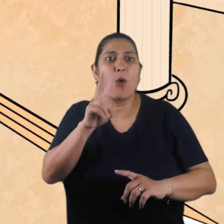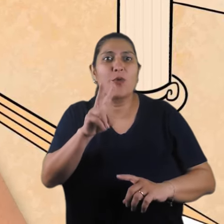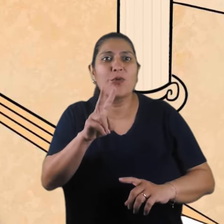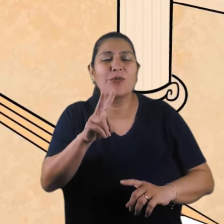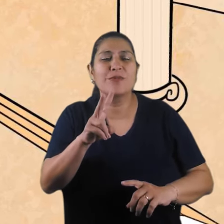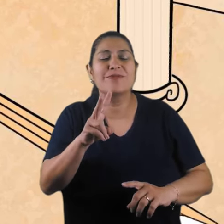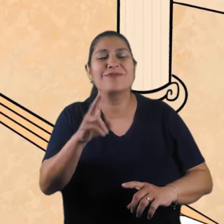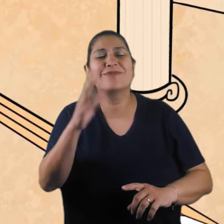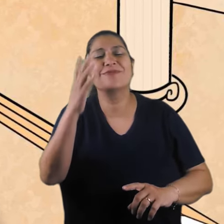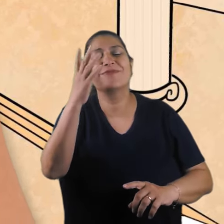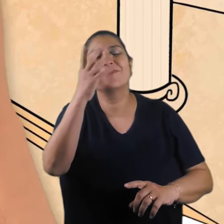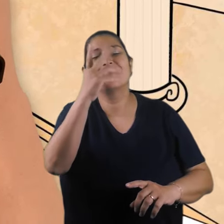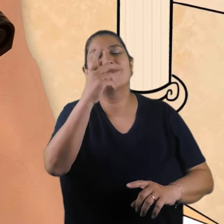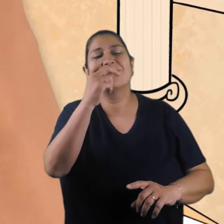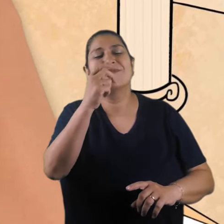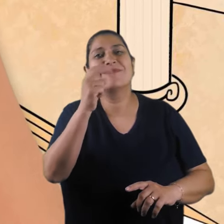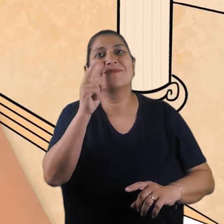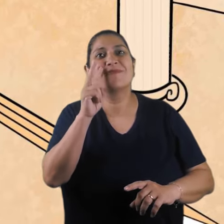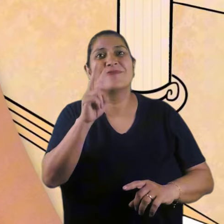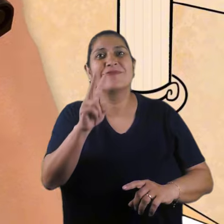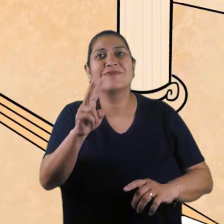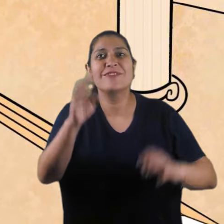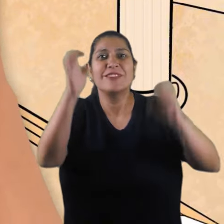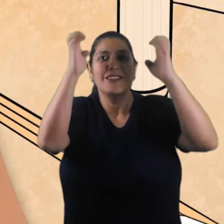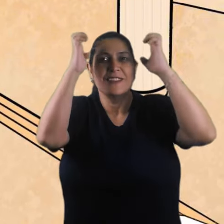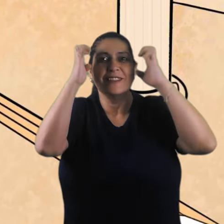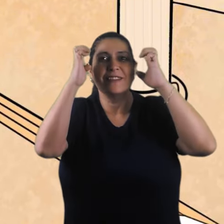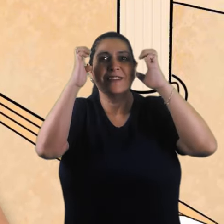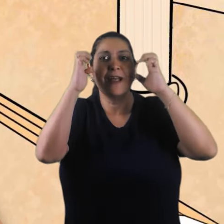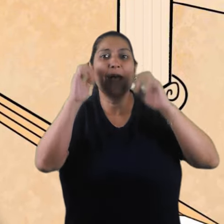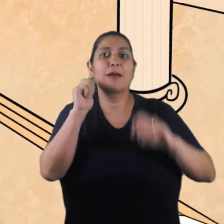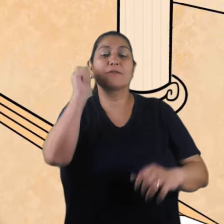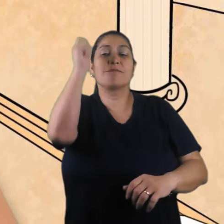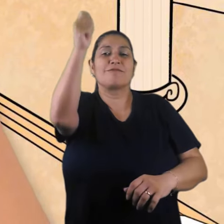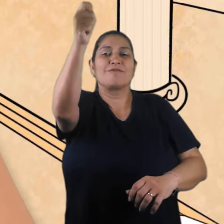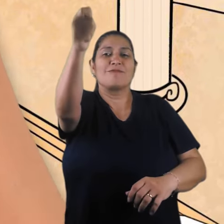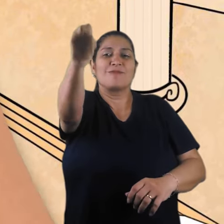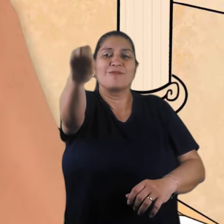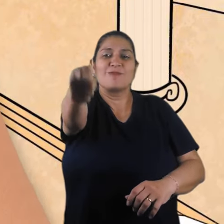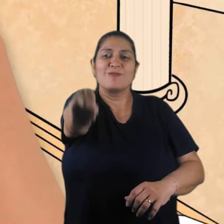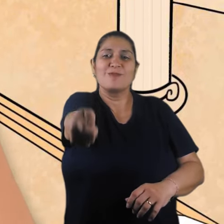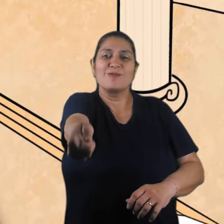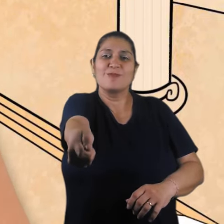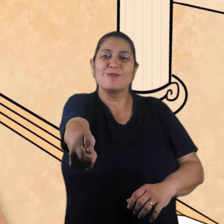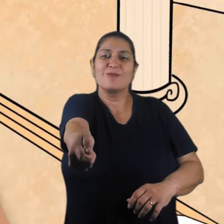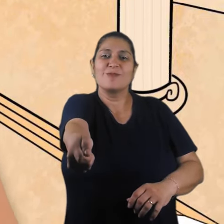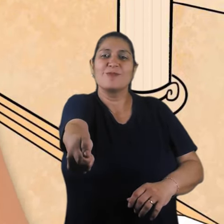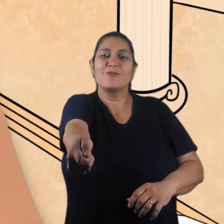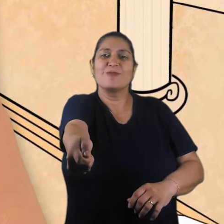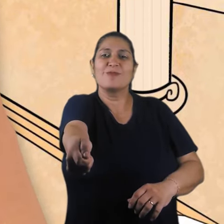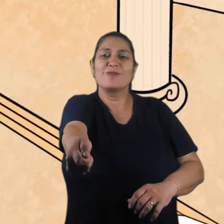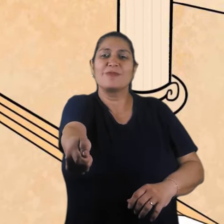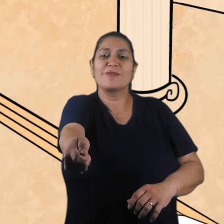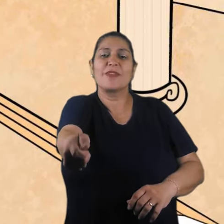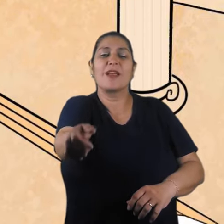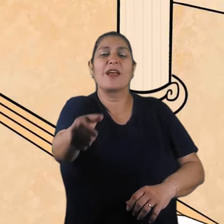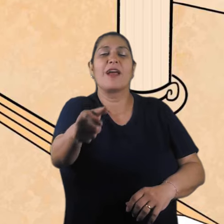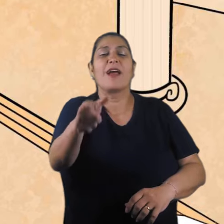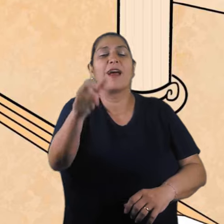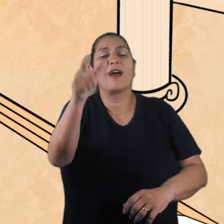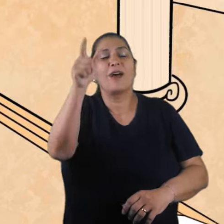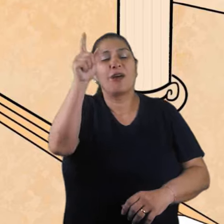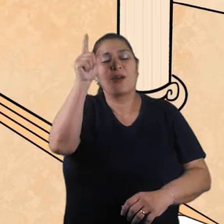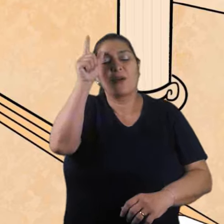a porta de sua sala do trono e a viu. Quando percebeu que era Ester, levantou seu